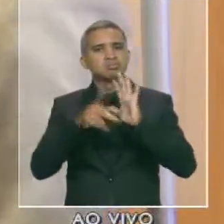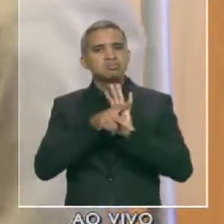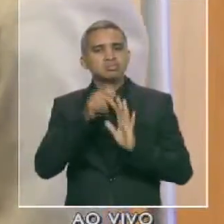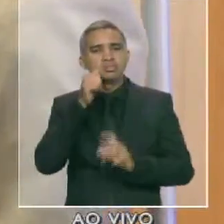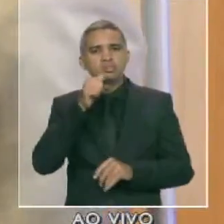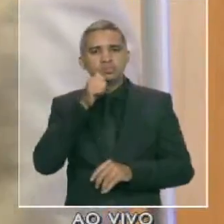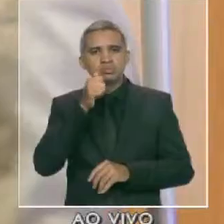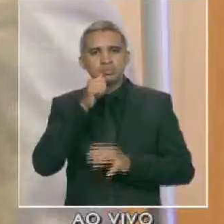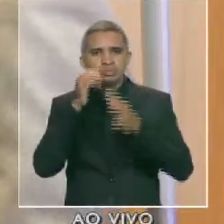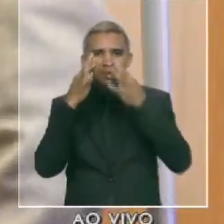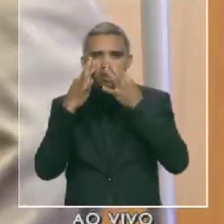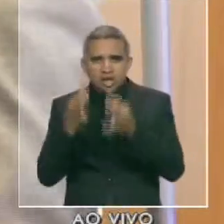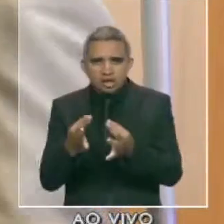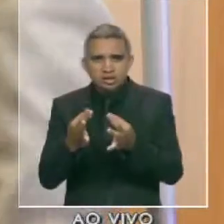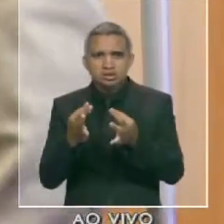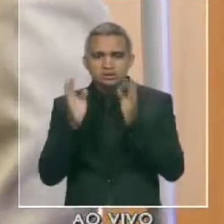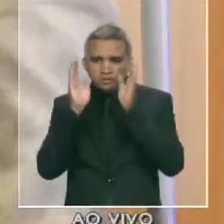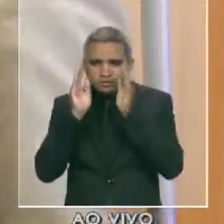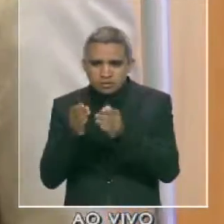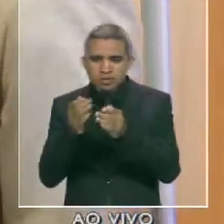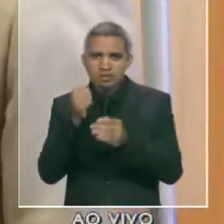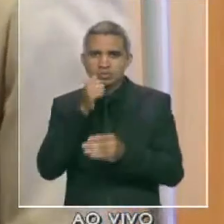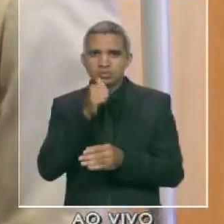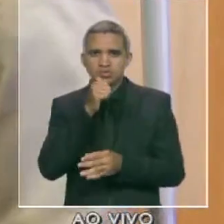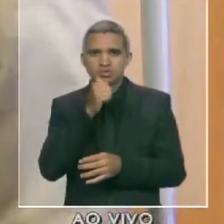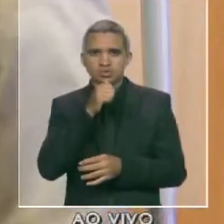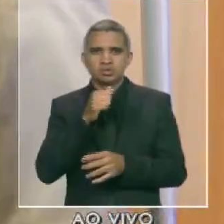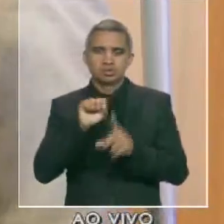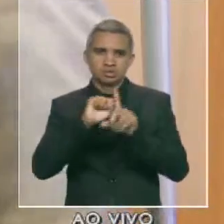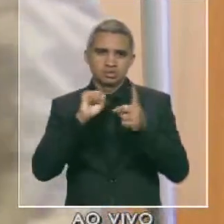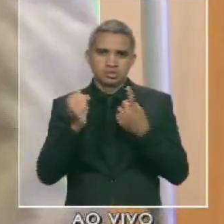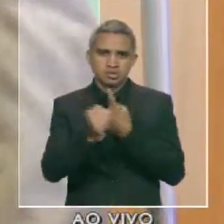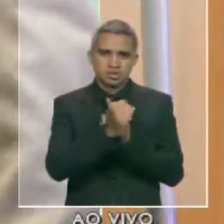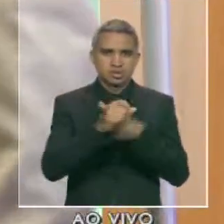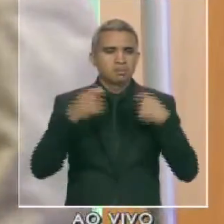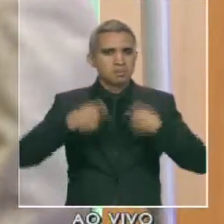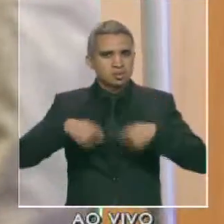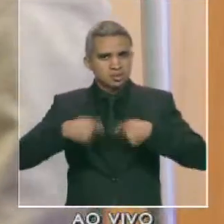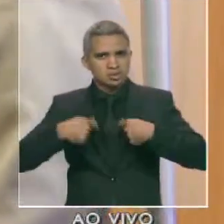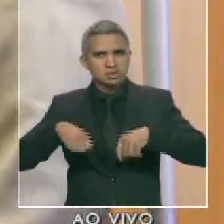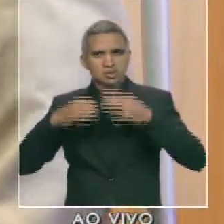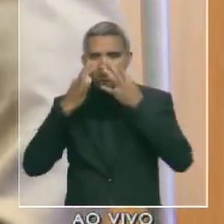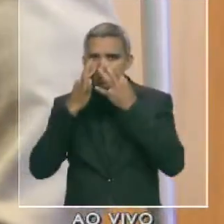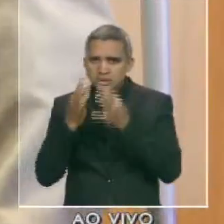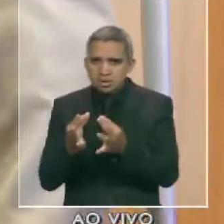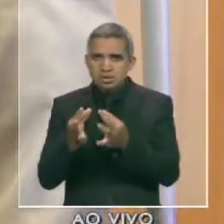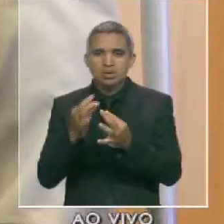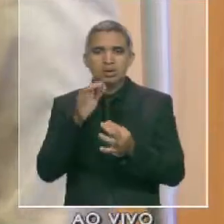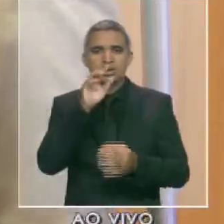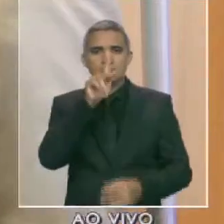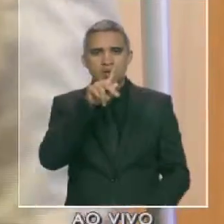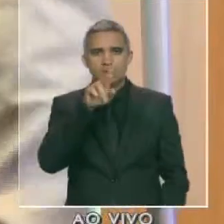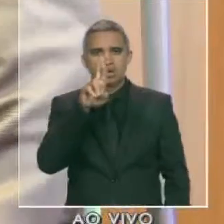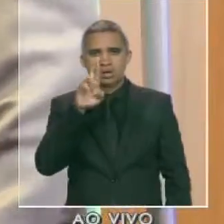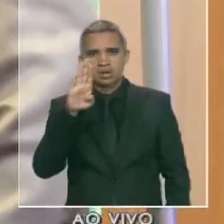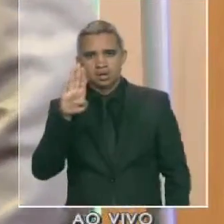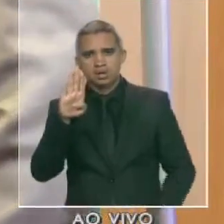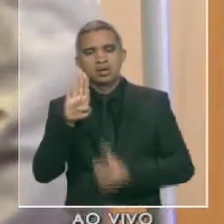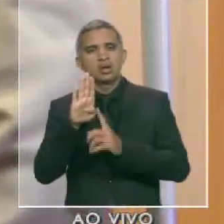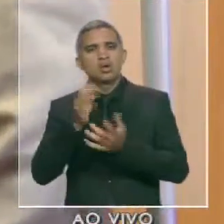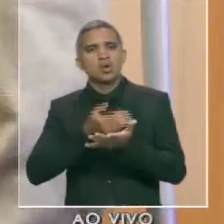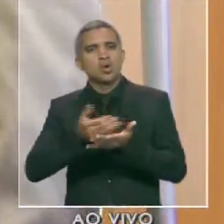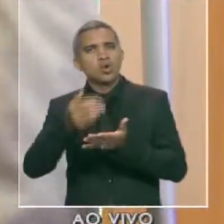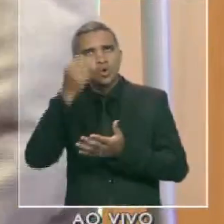atenção às mulheres, também como esteio da sociedade, que precisa dessa atenção, e o PRB, ele desenvolve essa política que vai